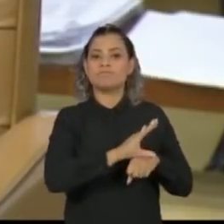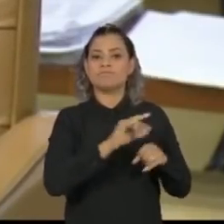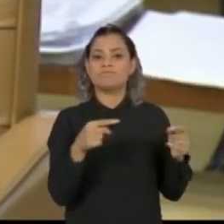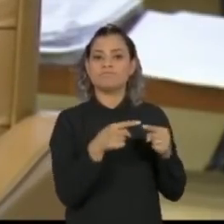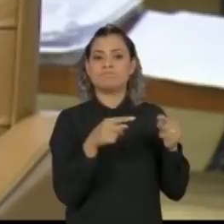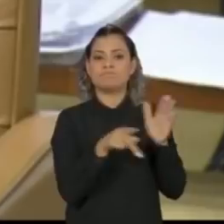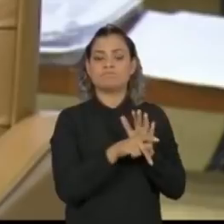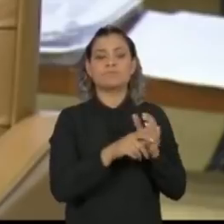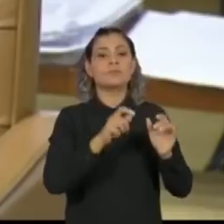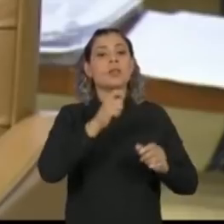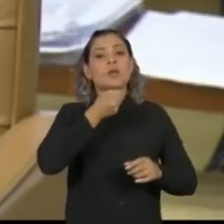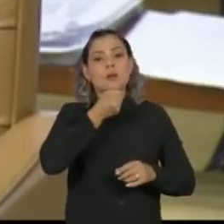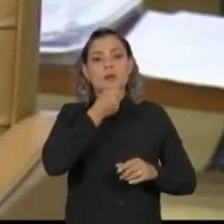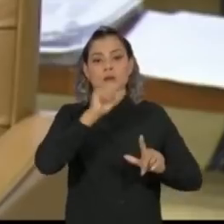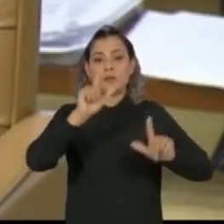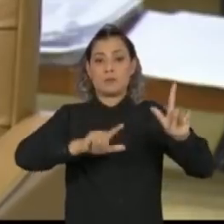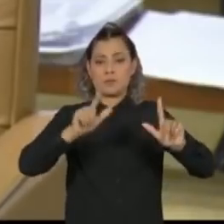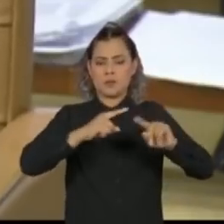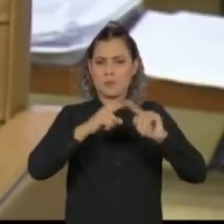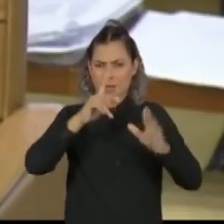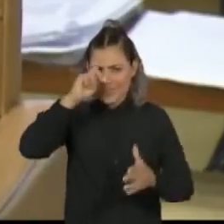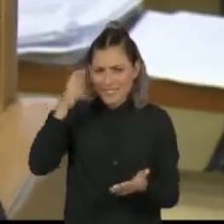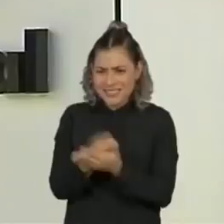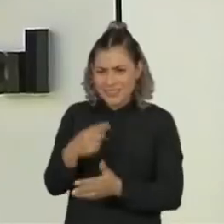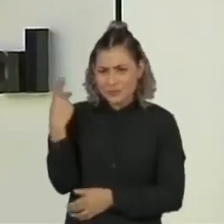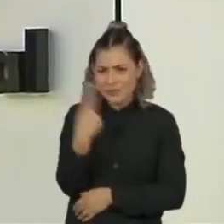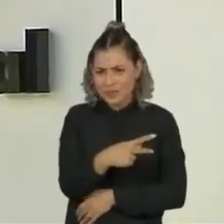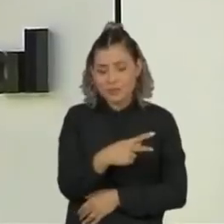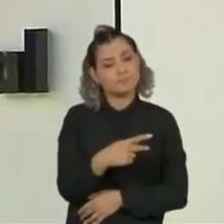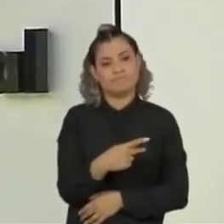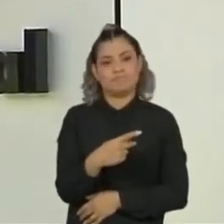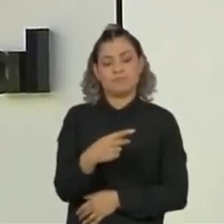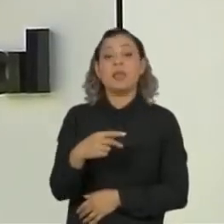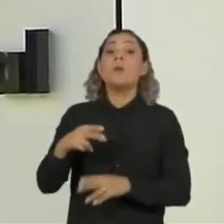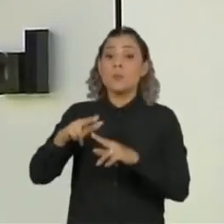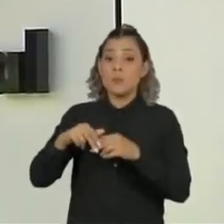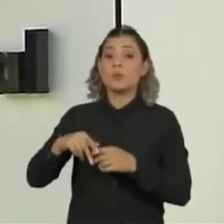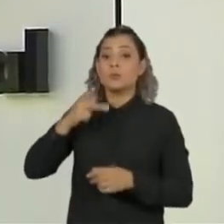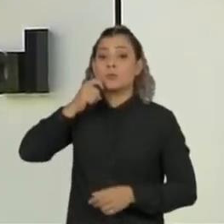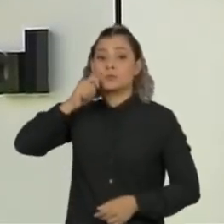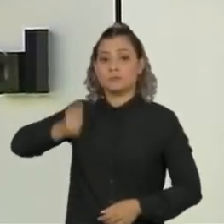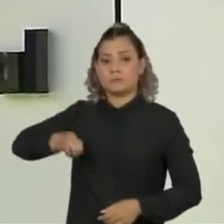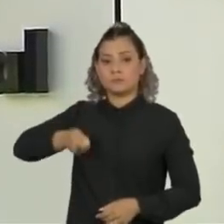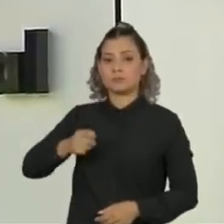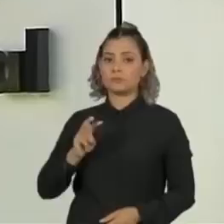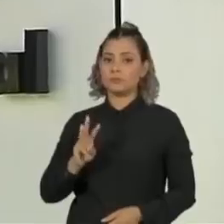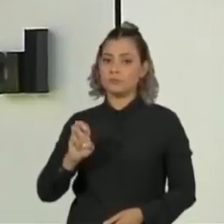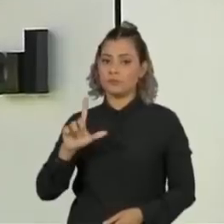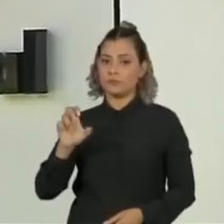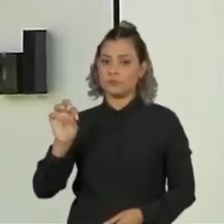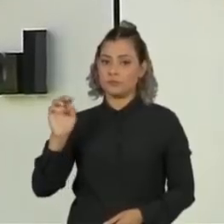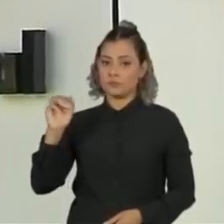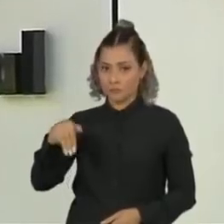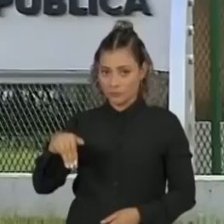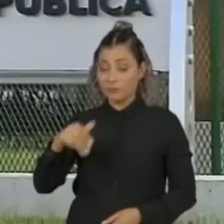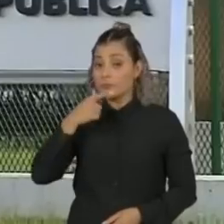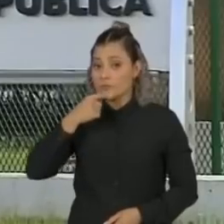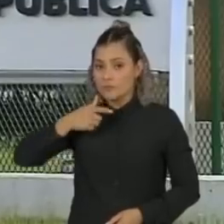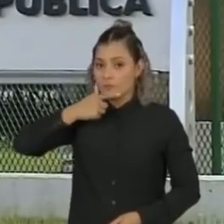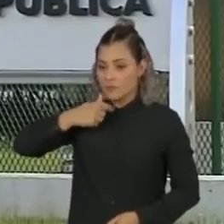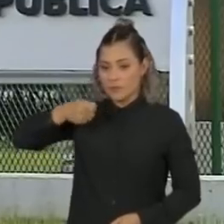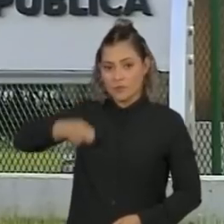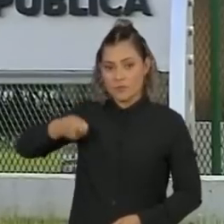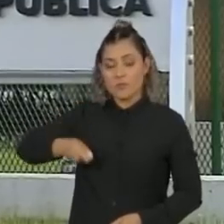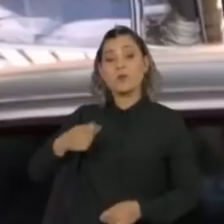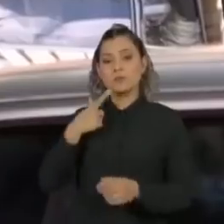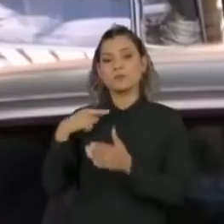à fonte jornalística. Apesar da decisão do ministro, o procurador da República, Wellington Divino de Oliveira, incluiu